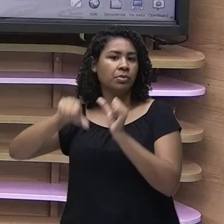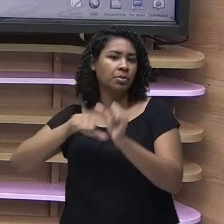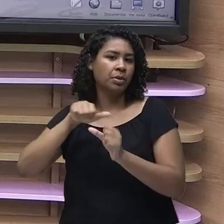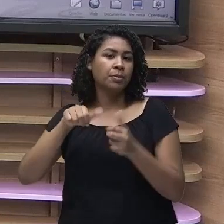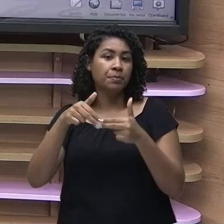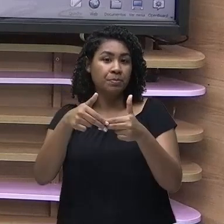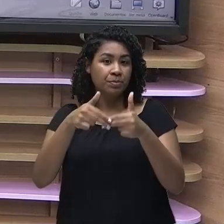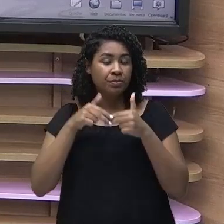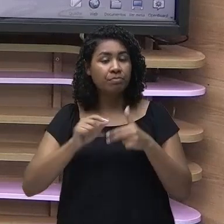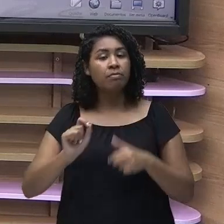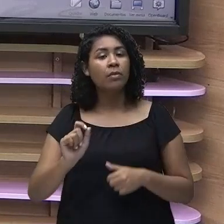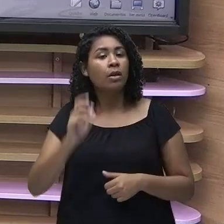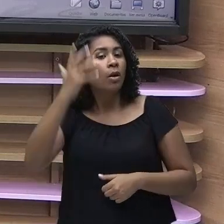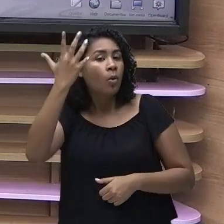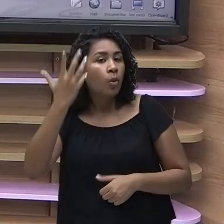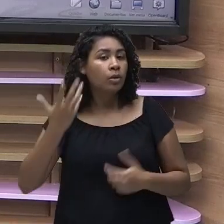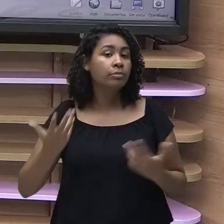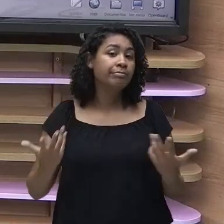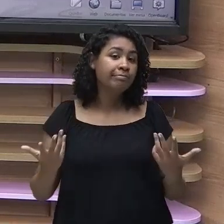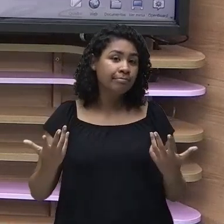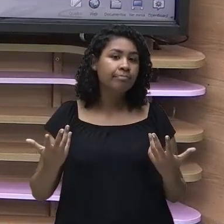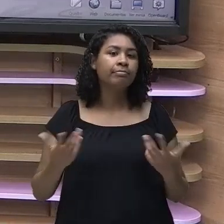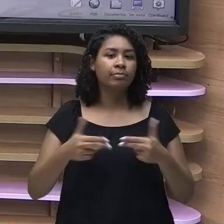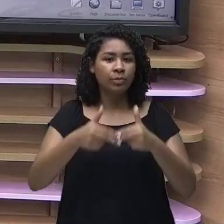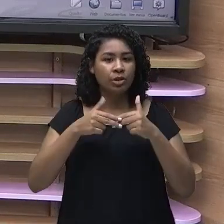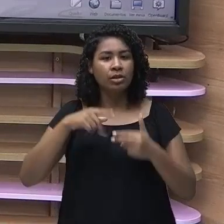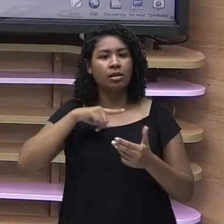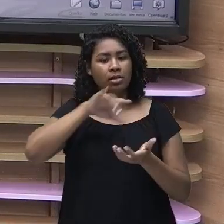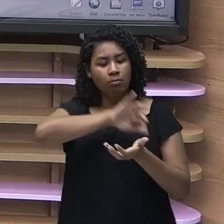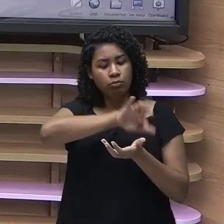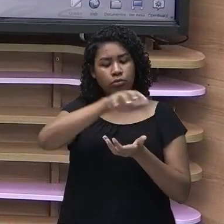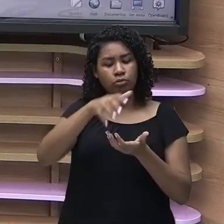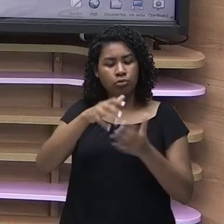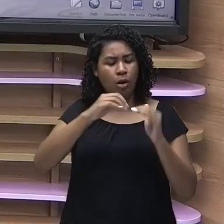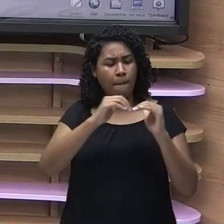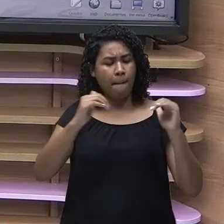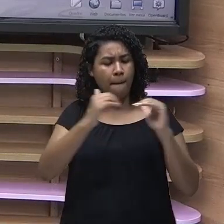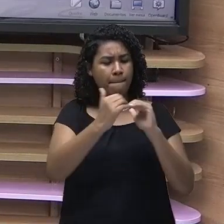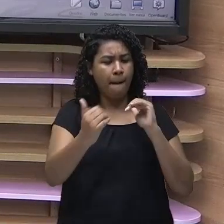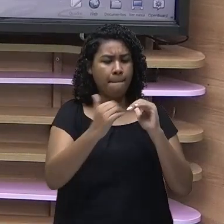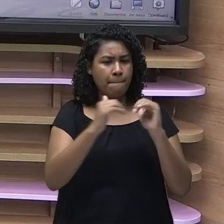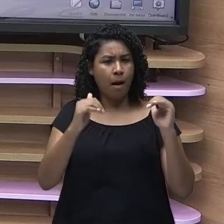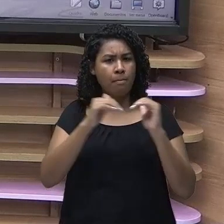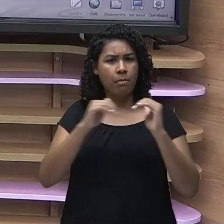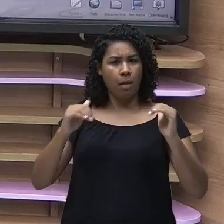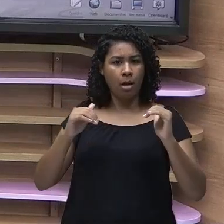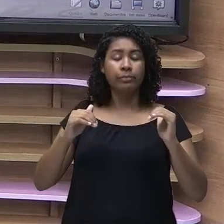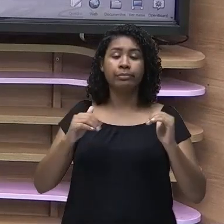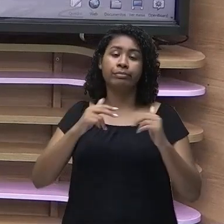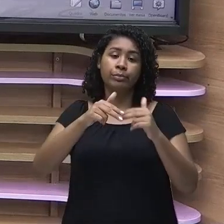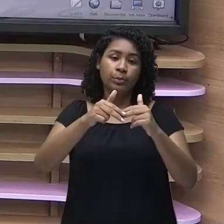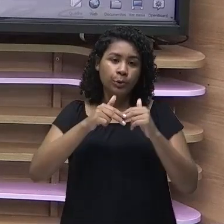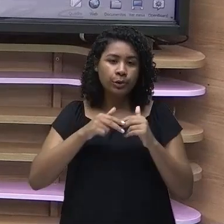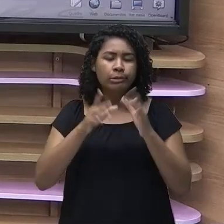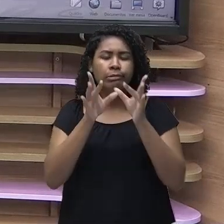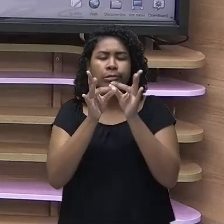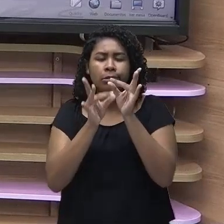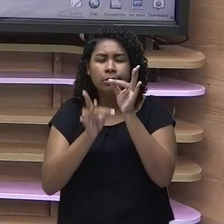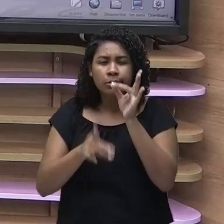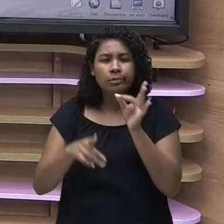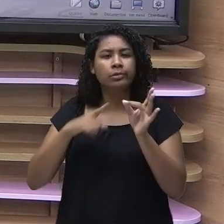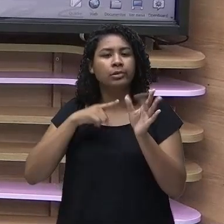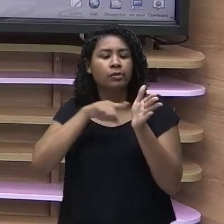cloro, o que aconteceu nesse resultado? Formou buracos na camada de ozônio, né? Então, devido a essas observações, né, que foram feitas lá